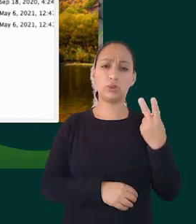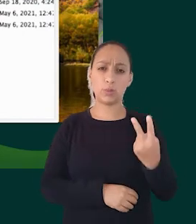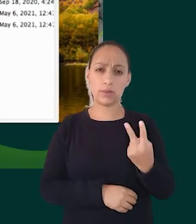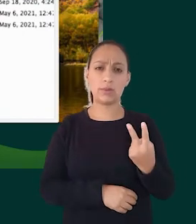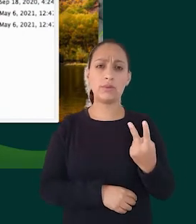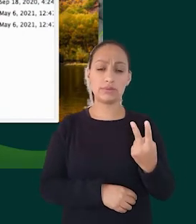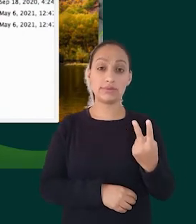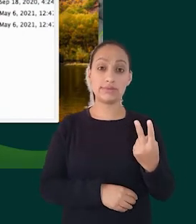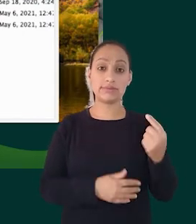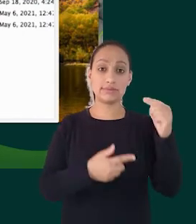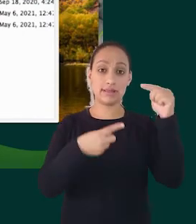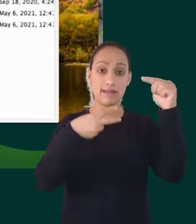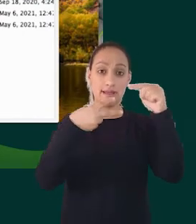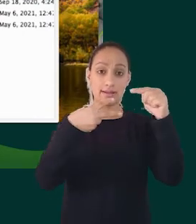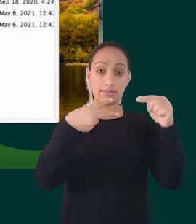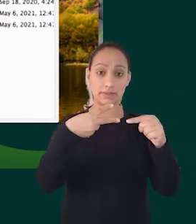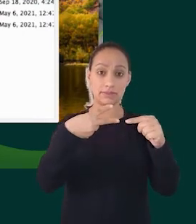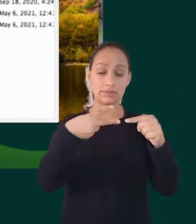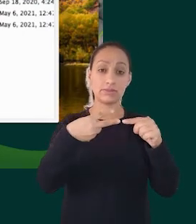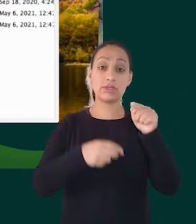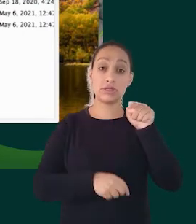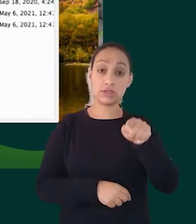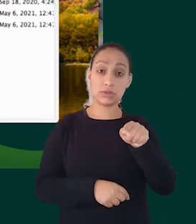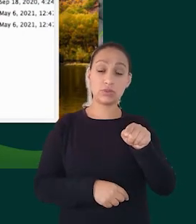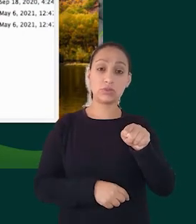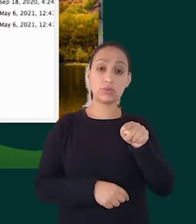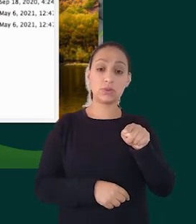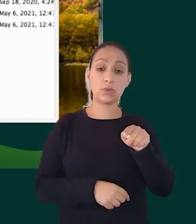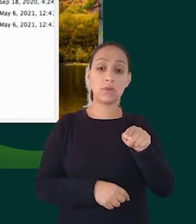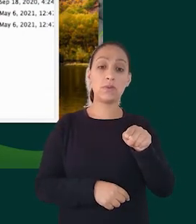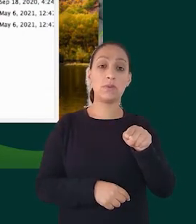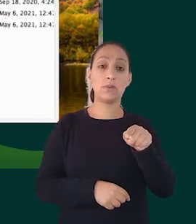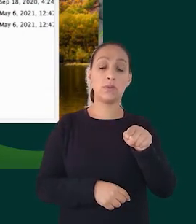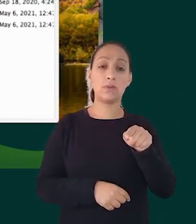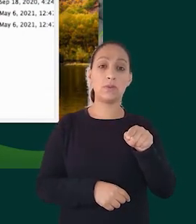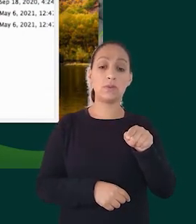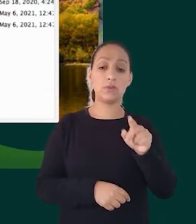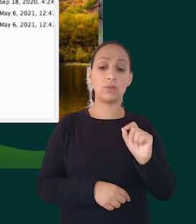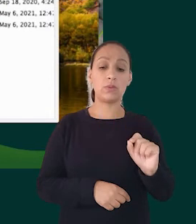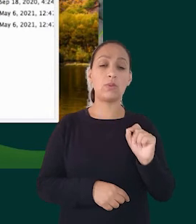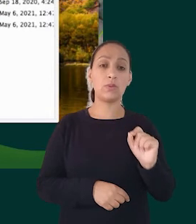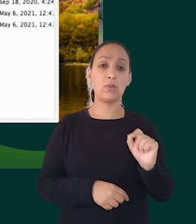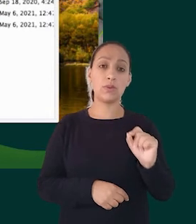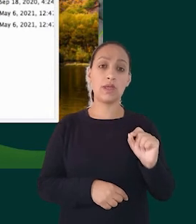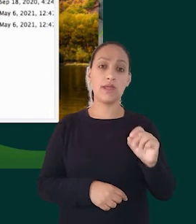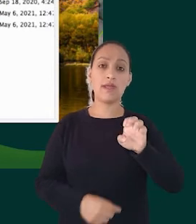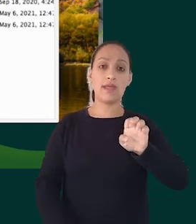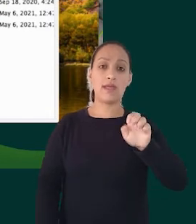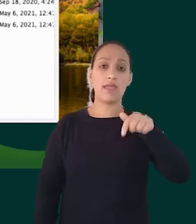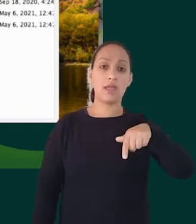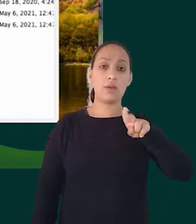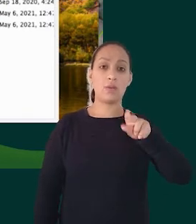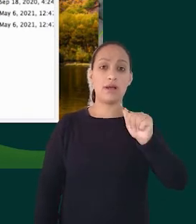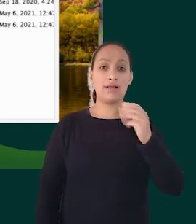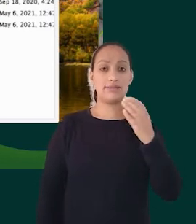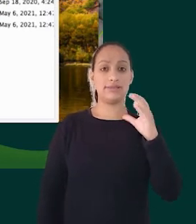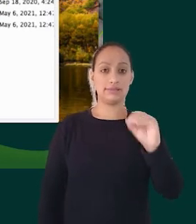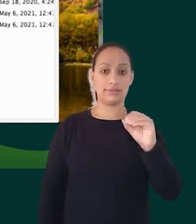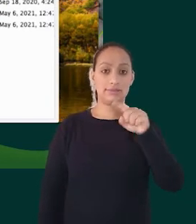esses dois elementos aqui. Isso aqui nada mais é, tá, do que a equação